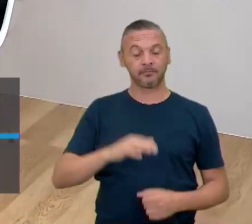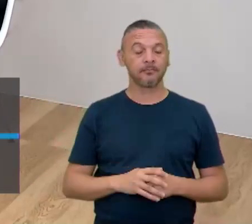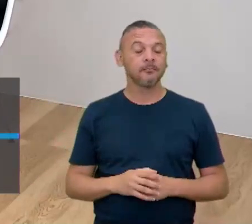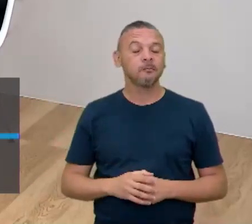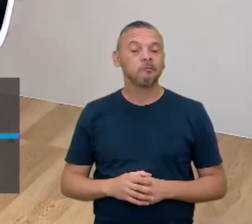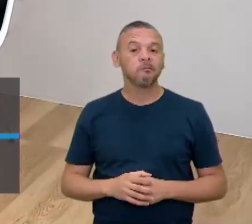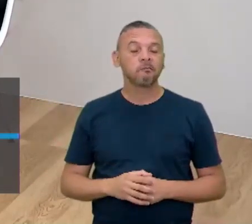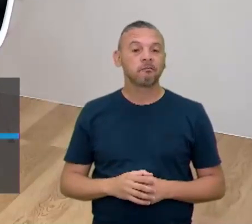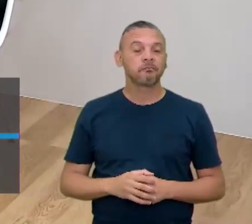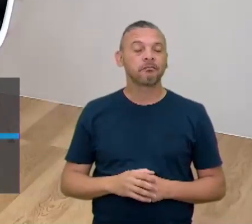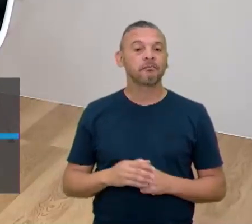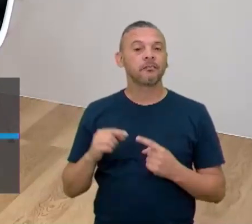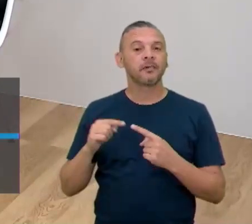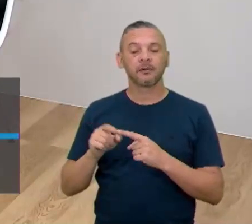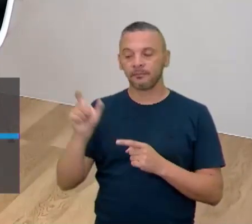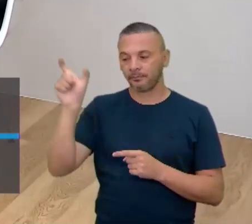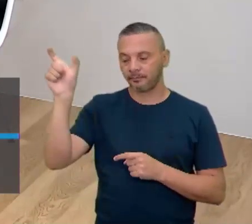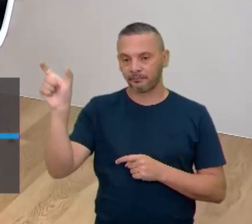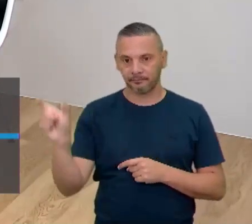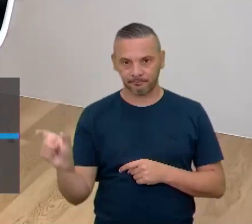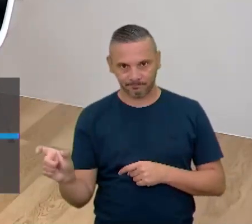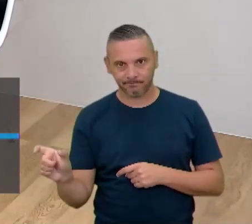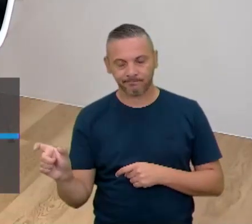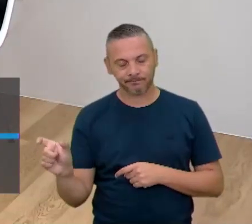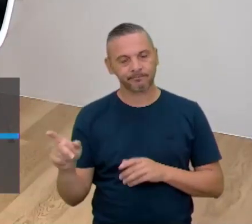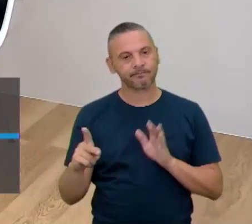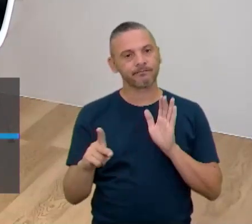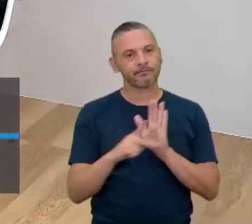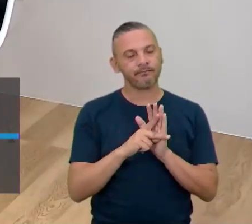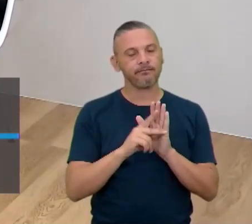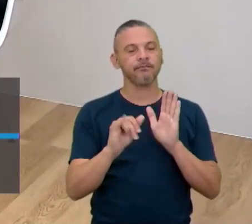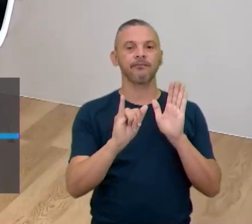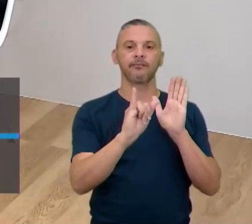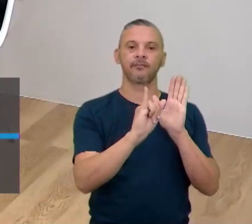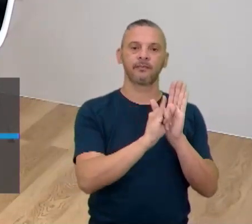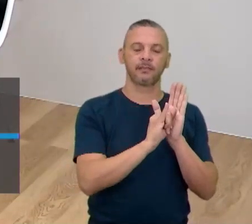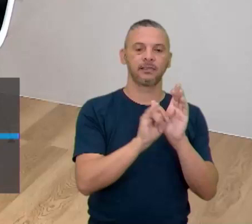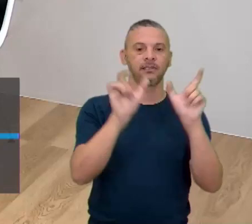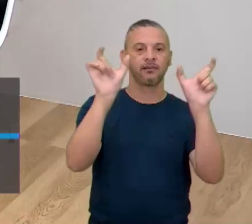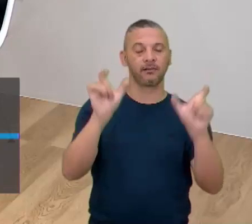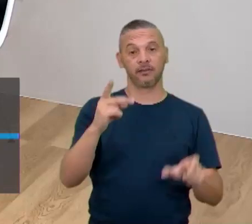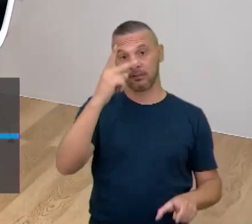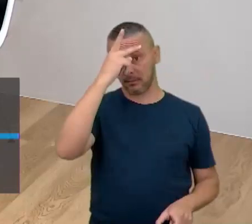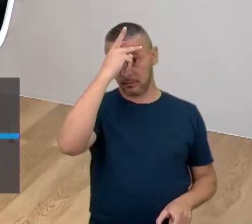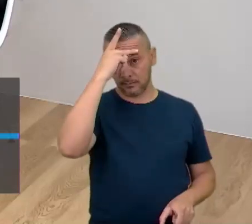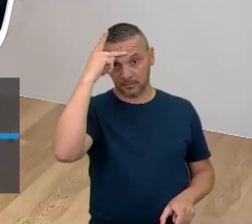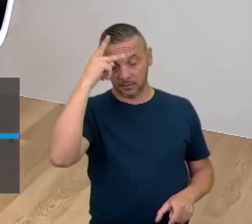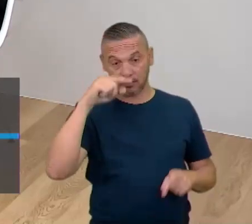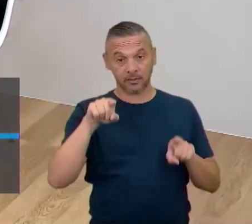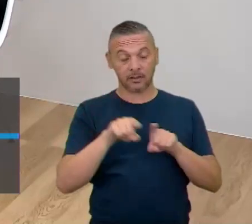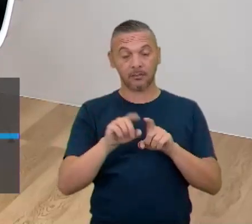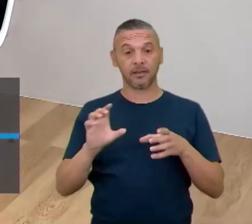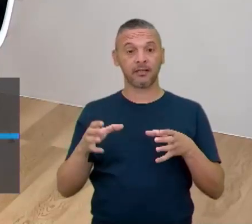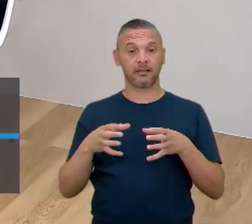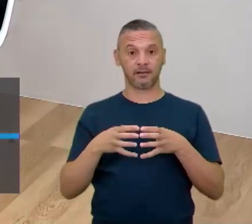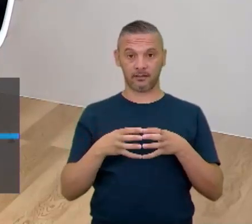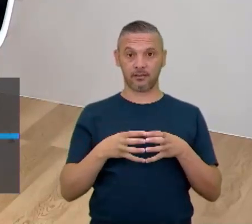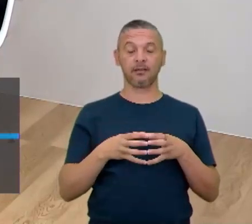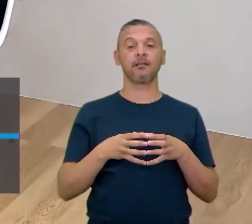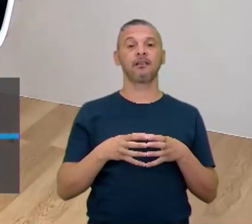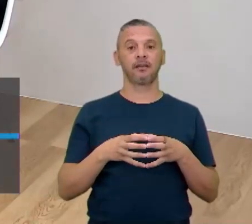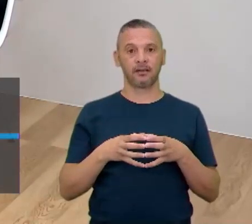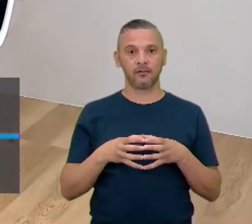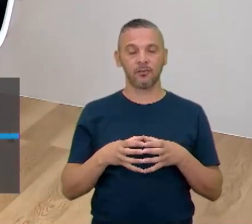se construir a persona e a identidade não só de uma pessoa, mas como de um grupo Sim. todo, a partir